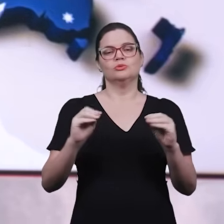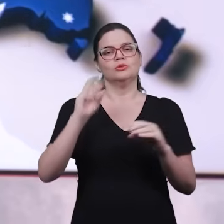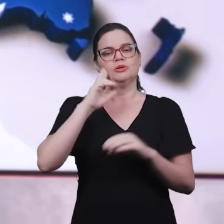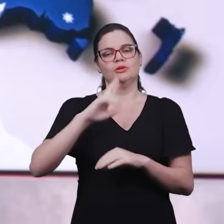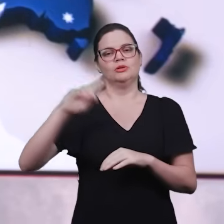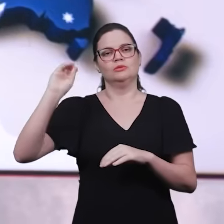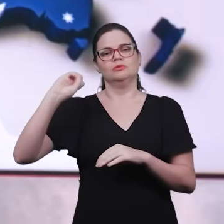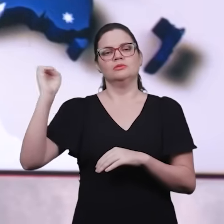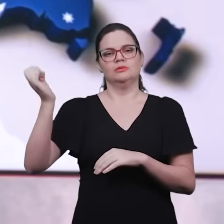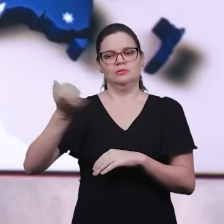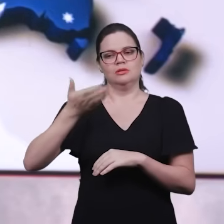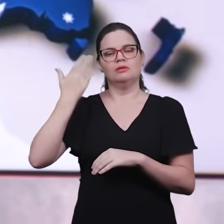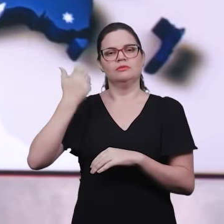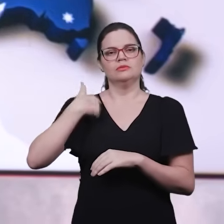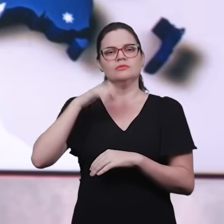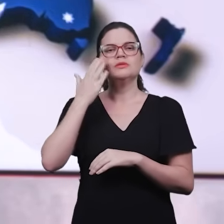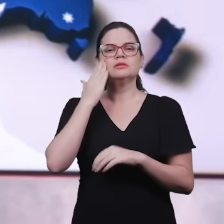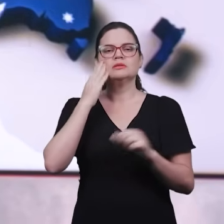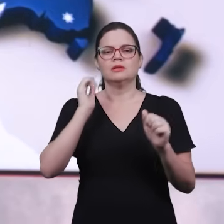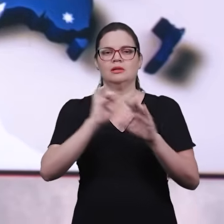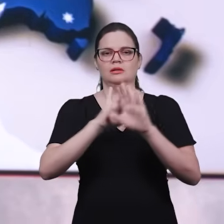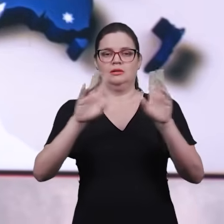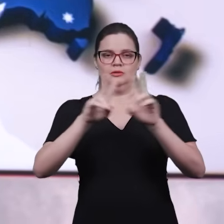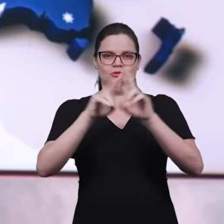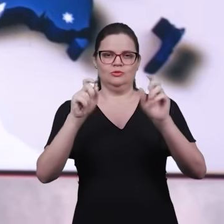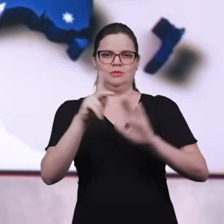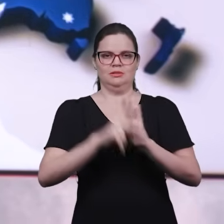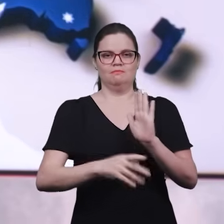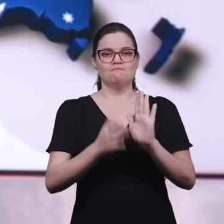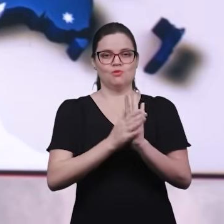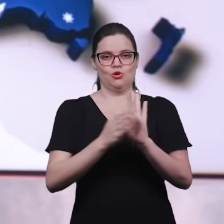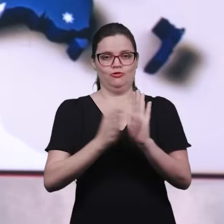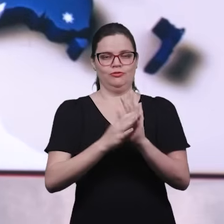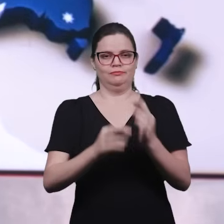entender acerca dessa obra.